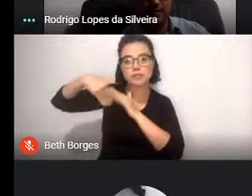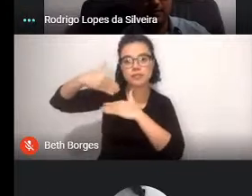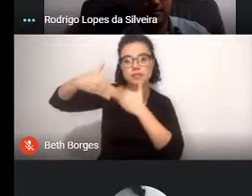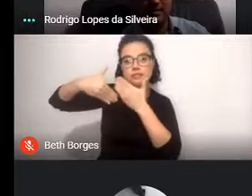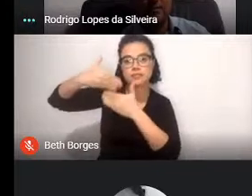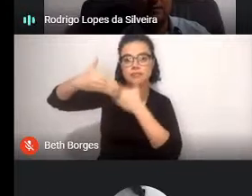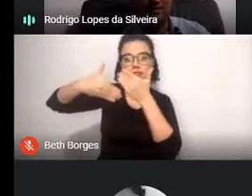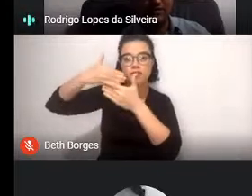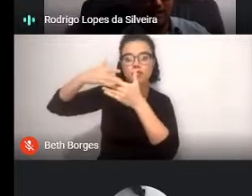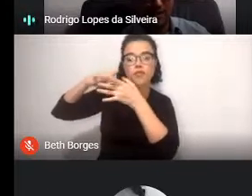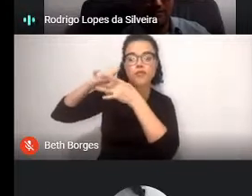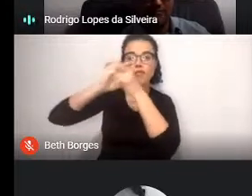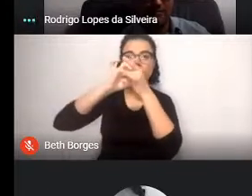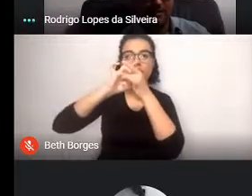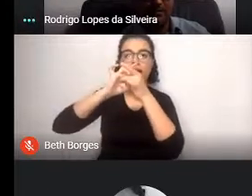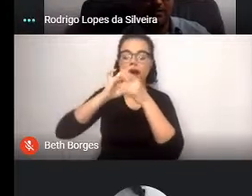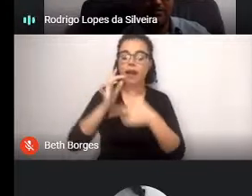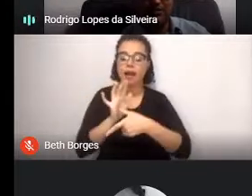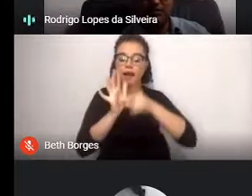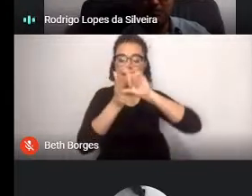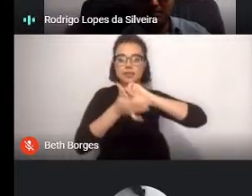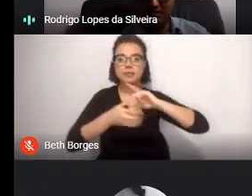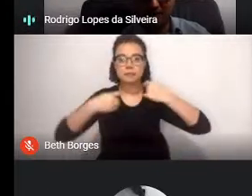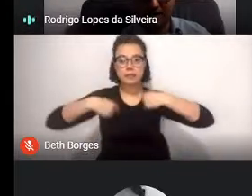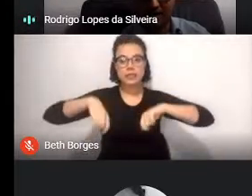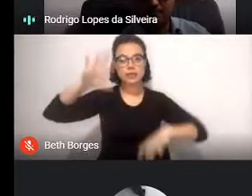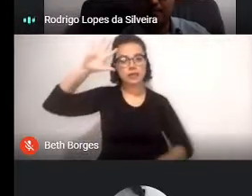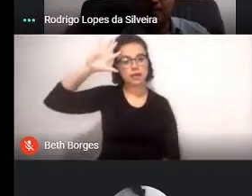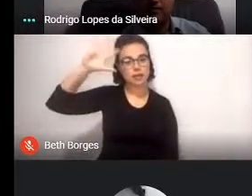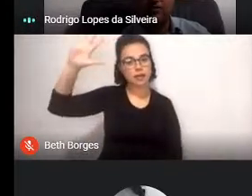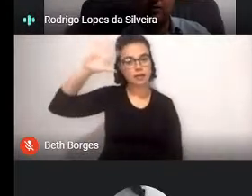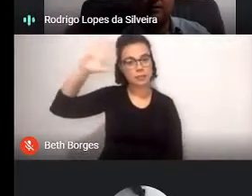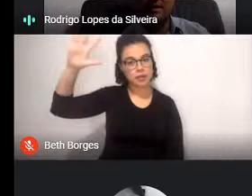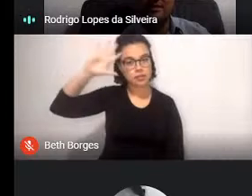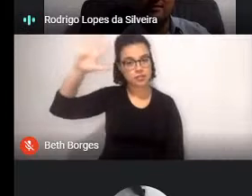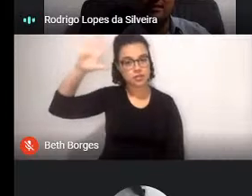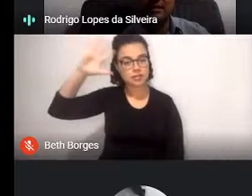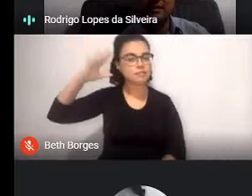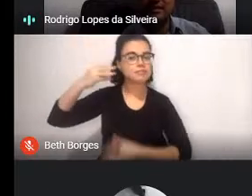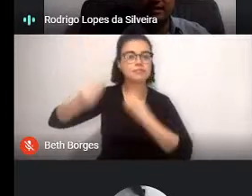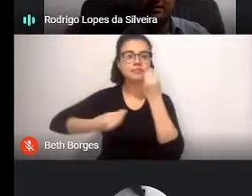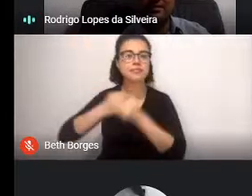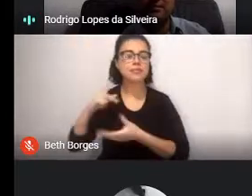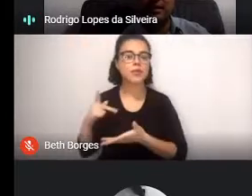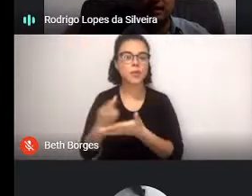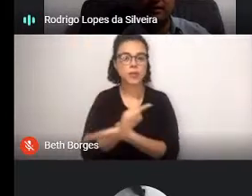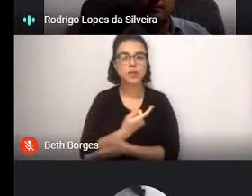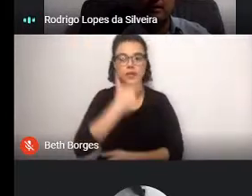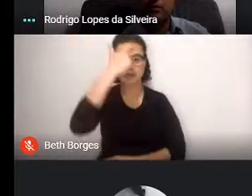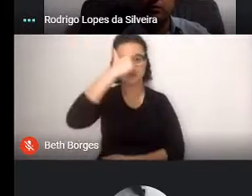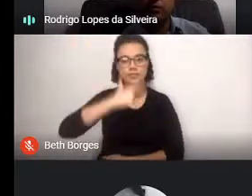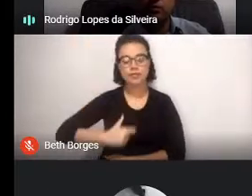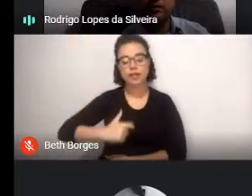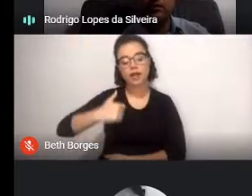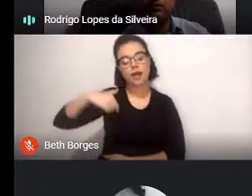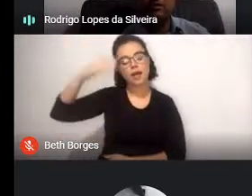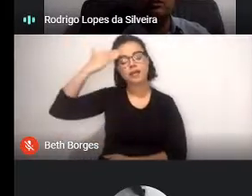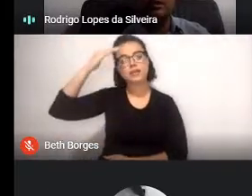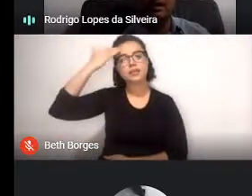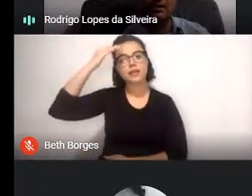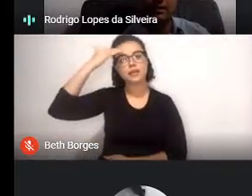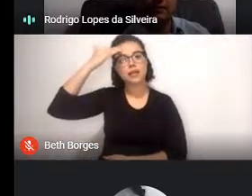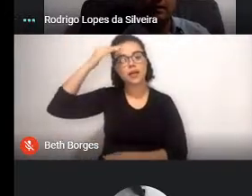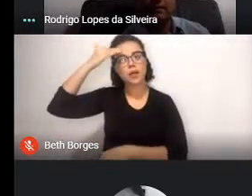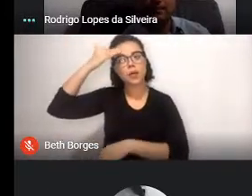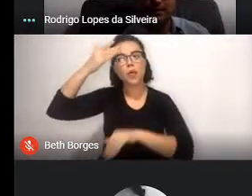temos que imaginar. Para a gente imaginar, nós temos que assim entender, assimilar todo o conteúdo que